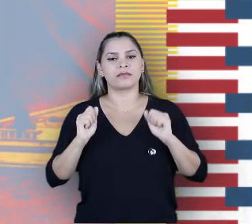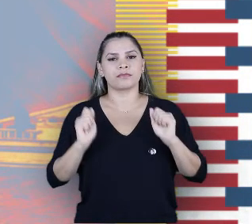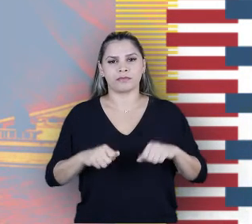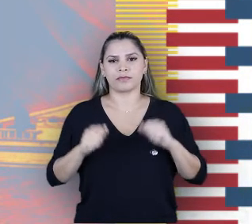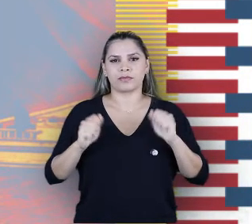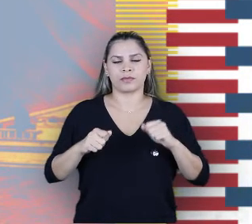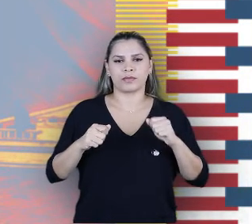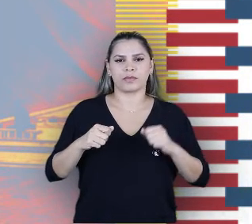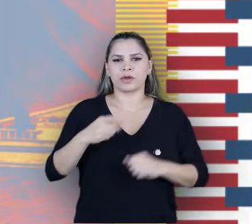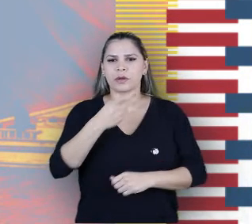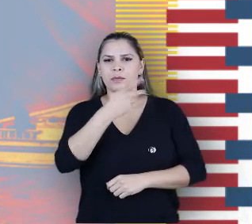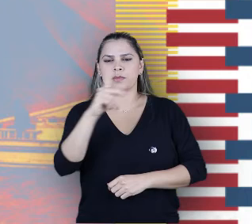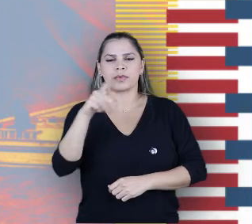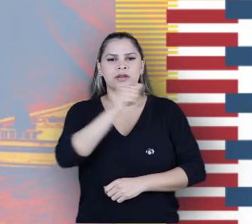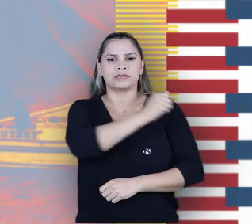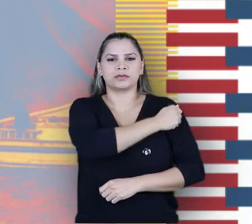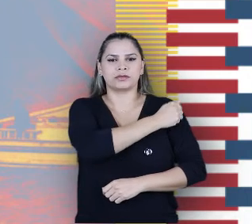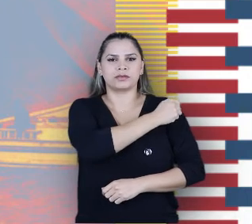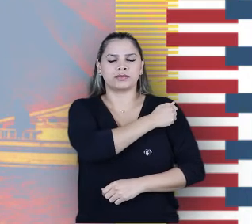são